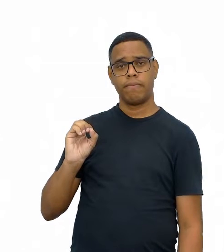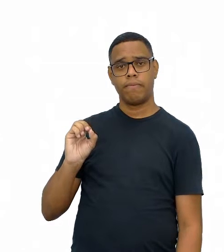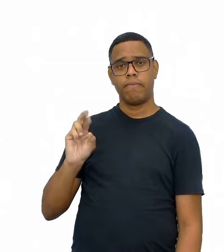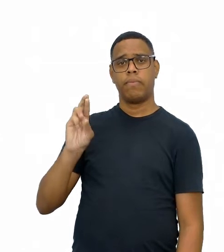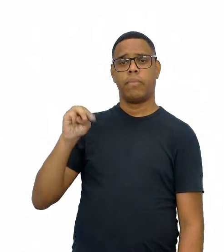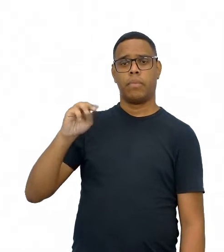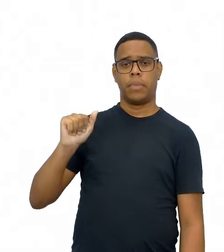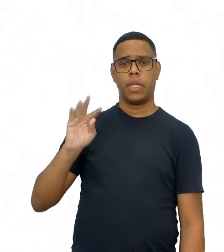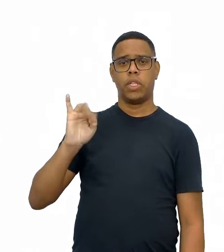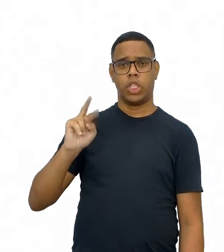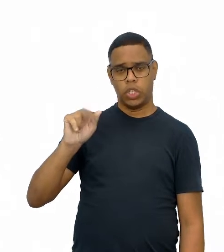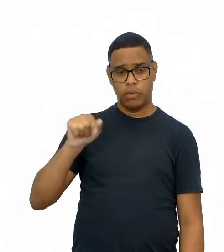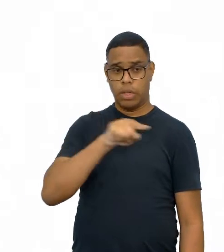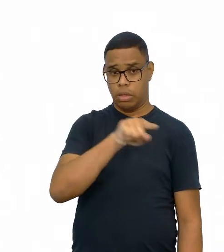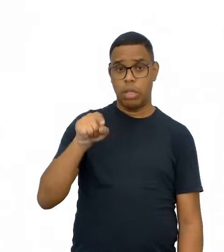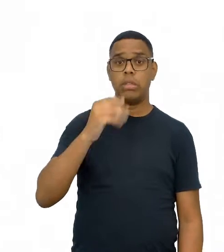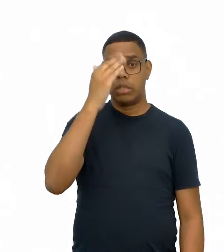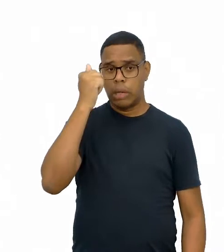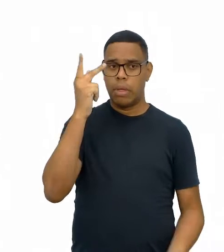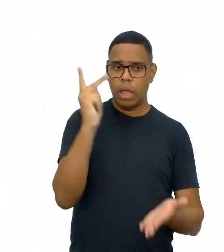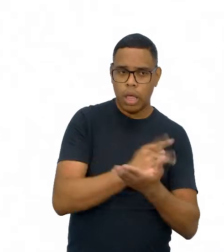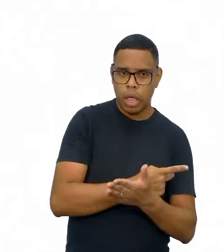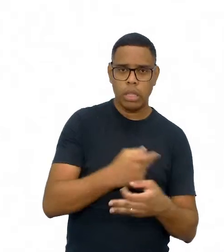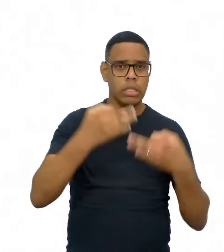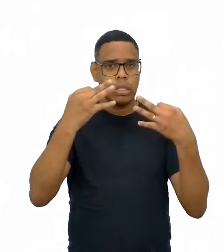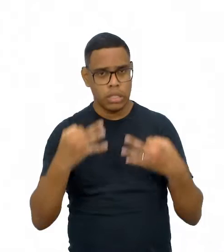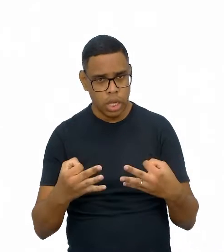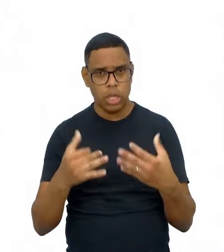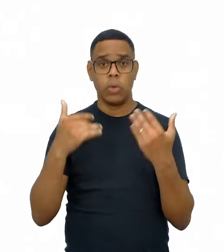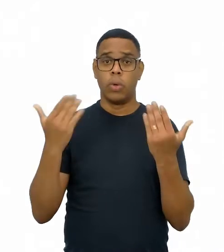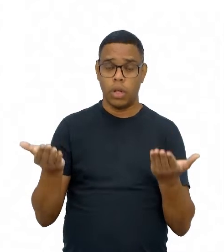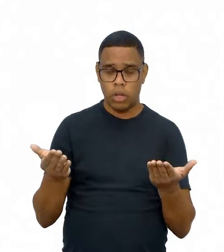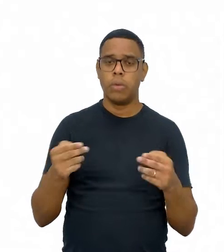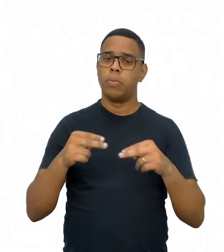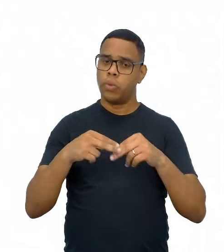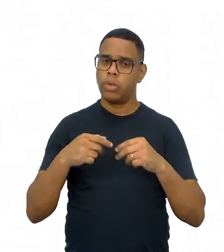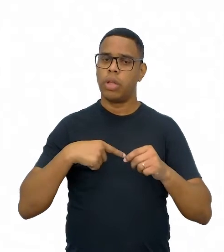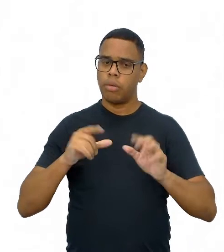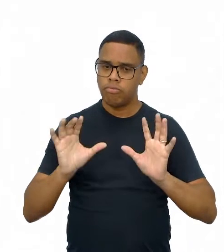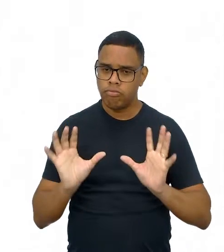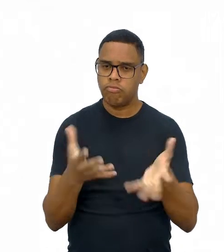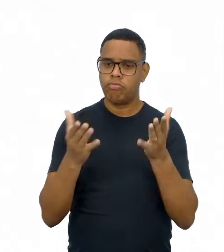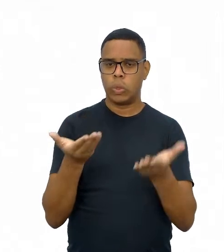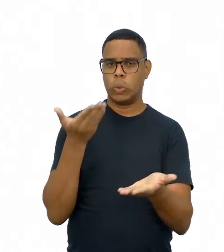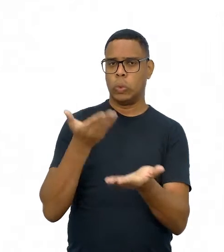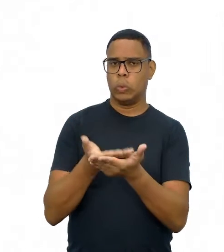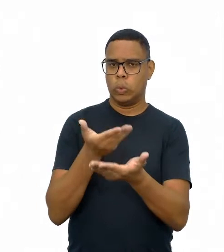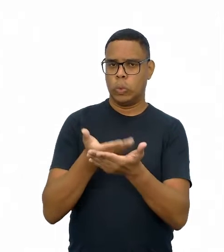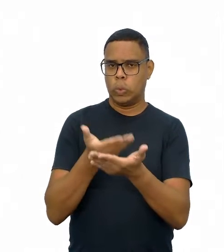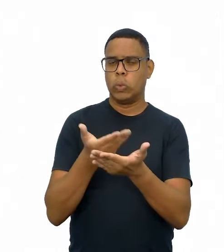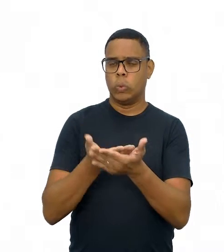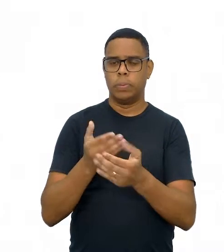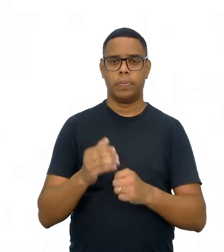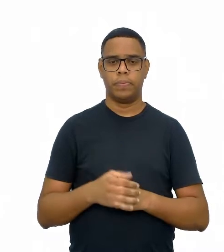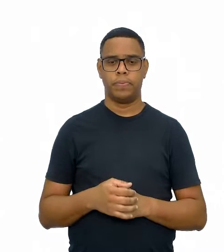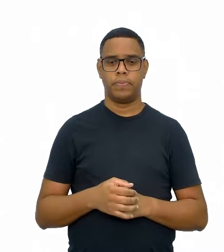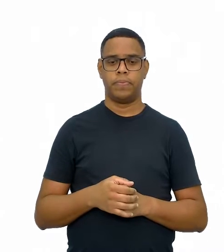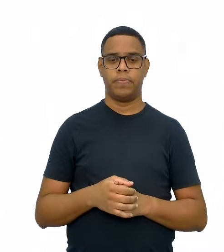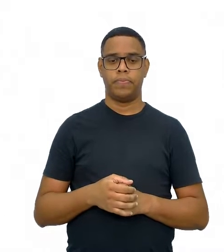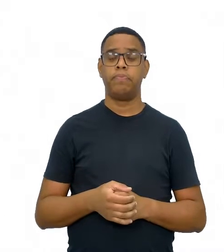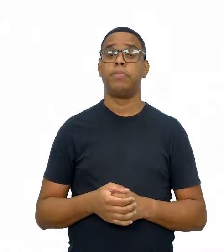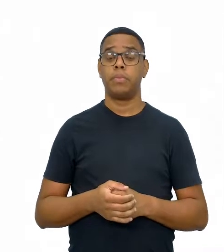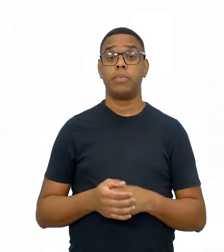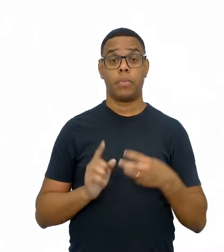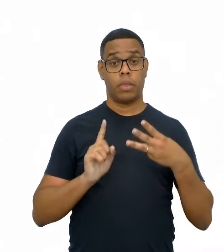aluno conhece seus erros e acertos e então encontra um estímulo para um estudo sistemático.